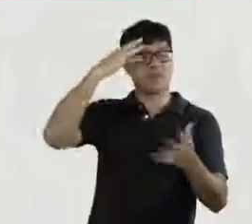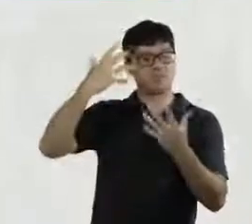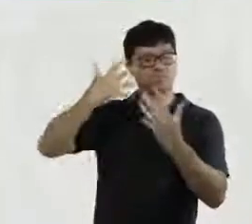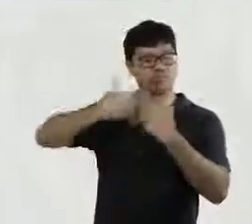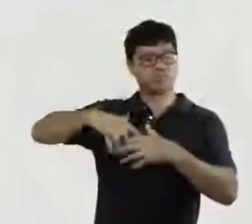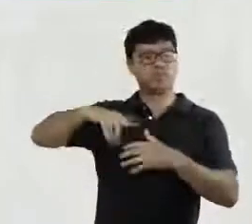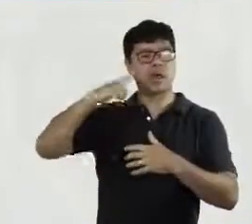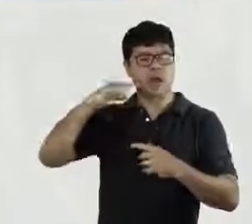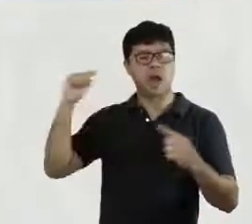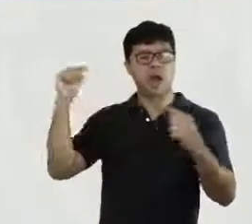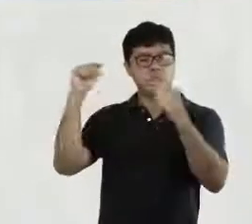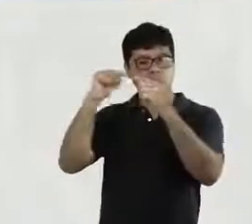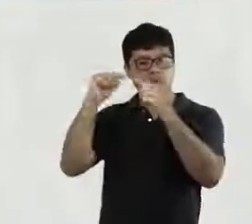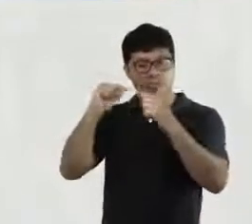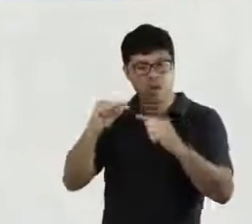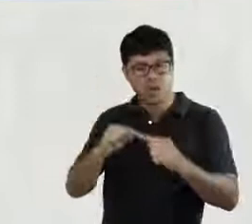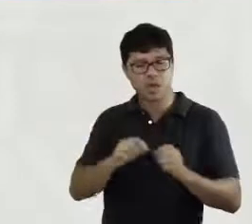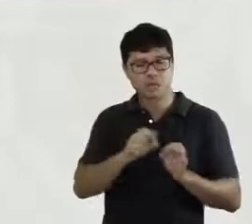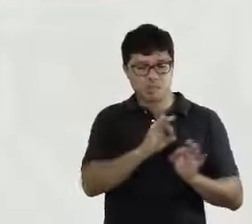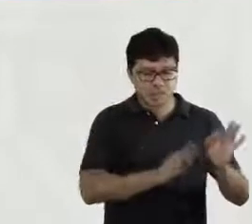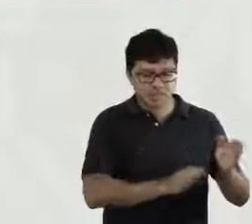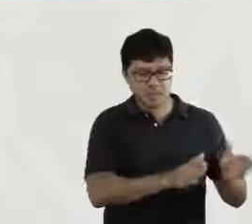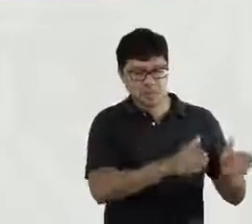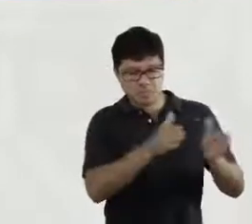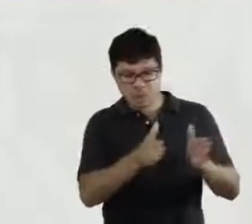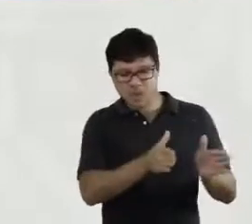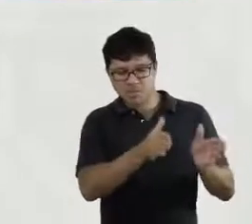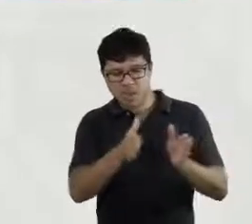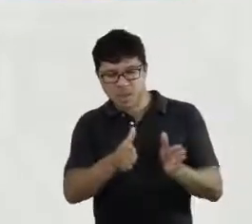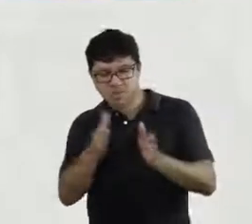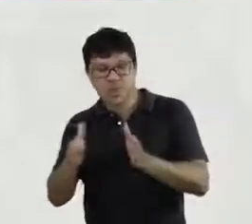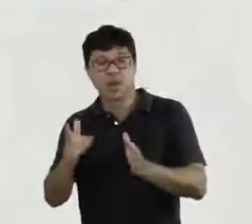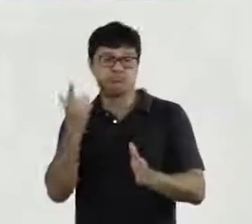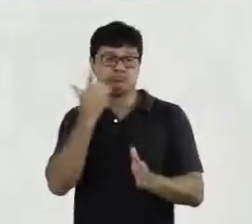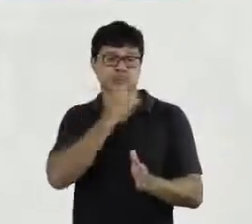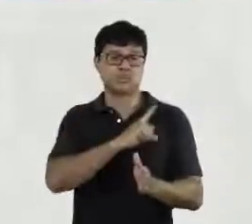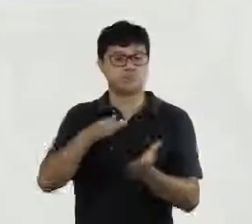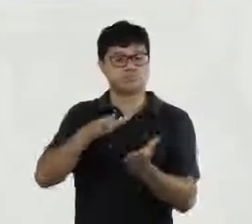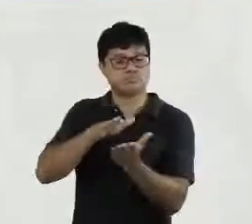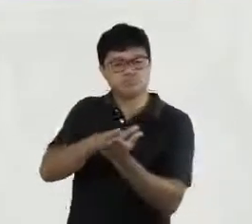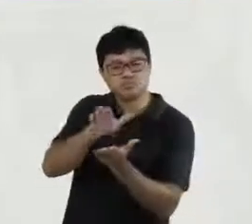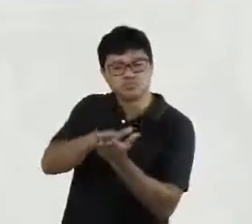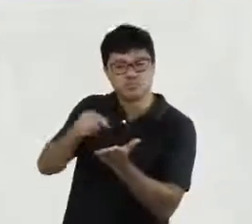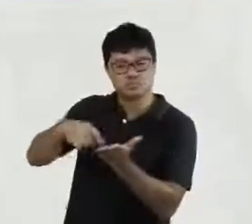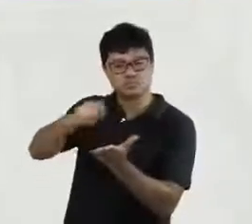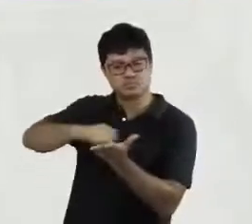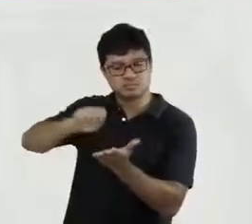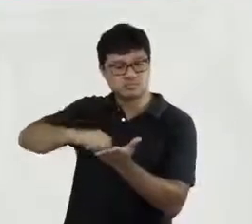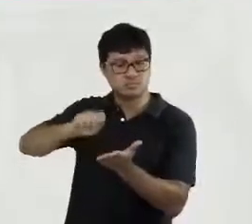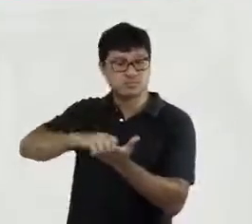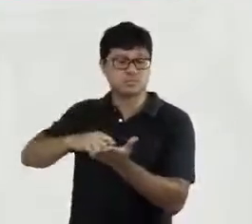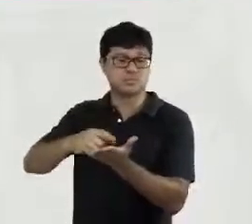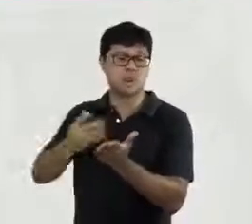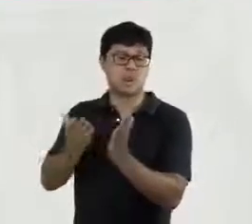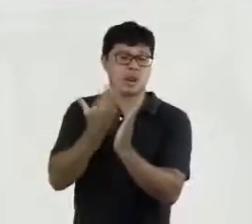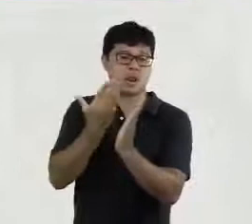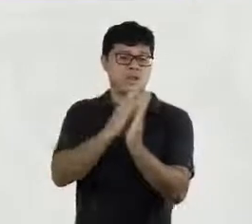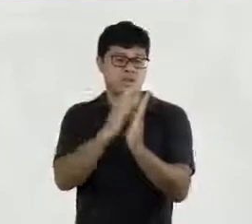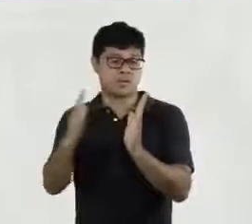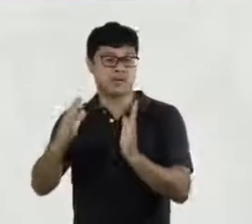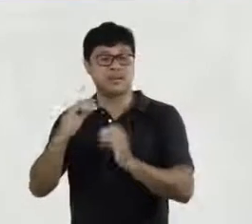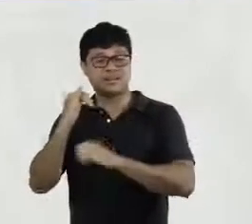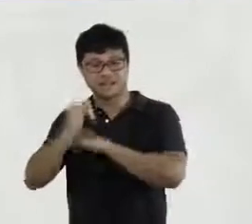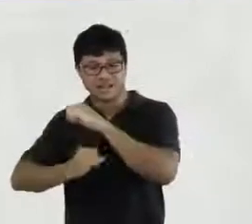pensamento lógico, um raciocínio lógico, um planejamento que leve a realmente um trabalho de bibliografia. Muita coisa que